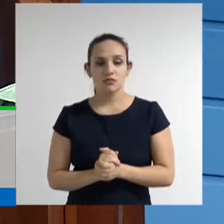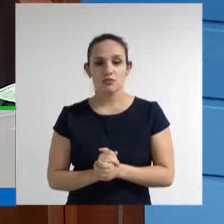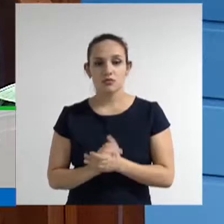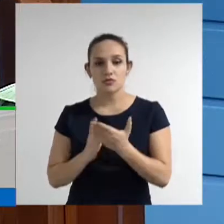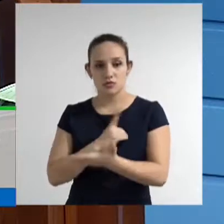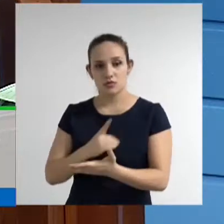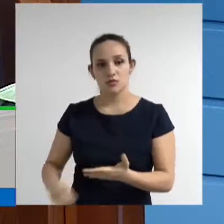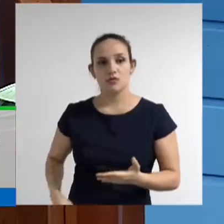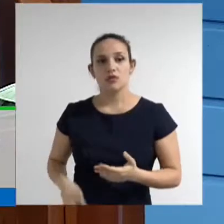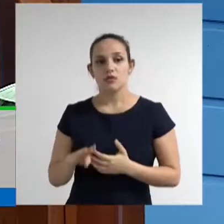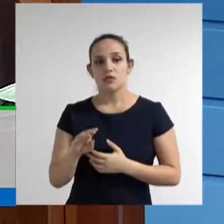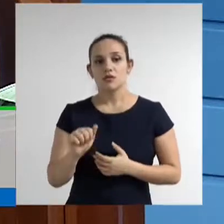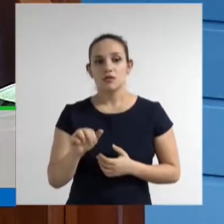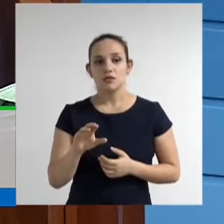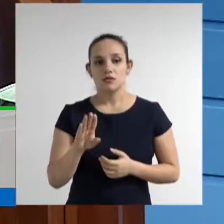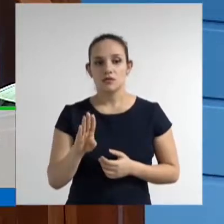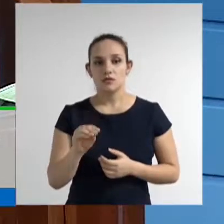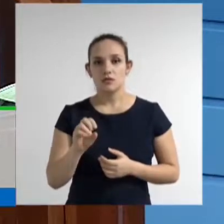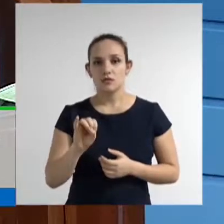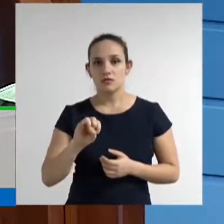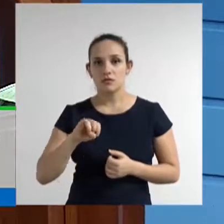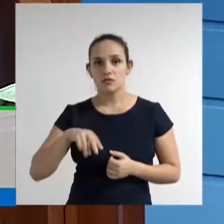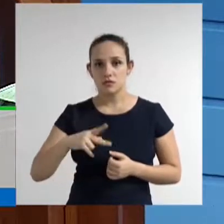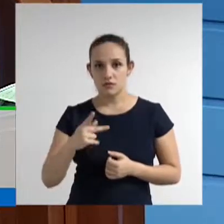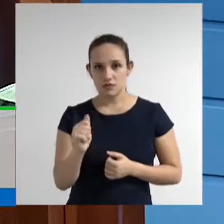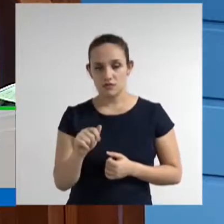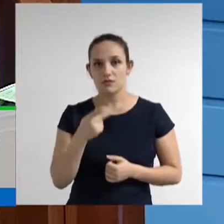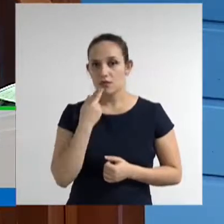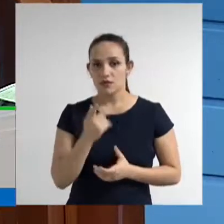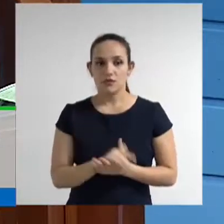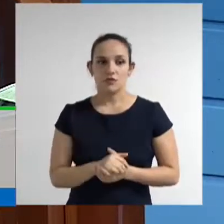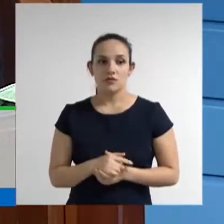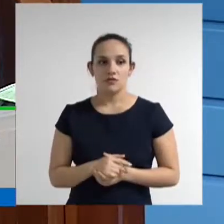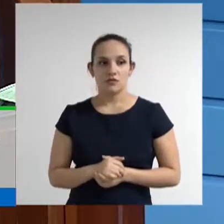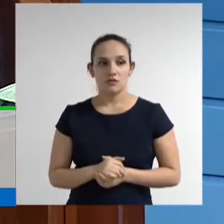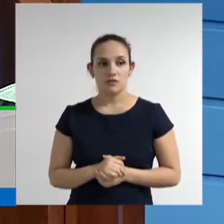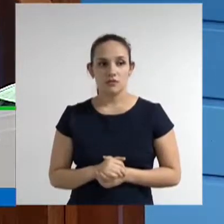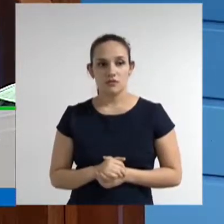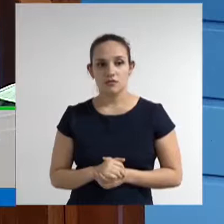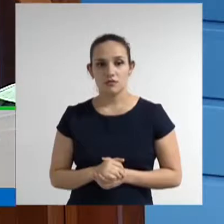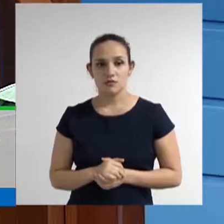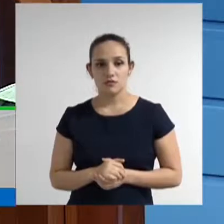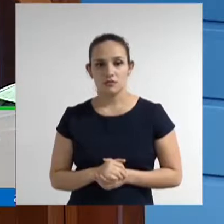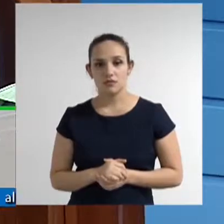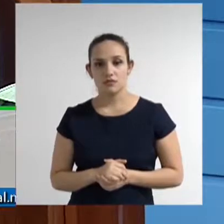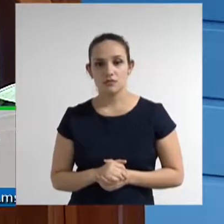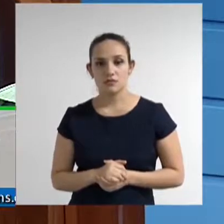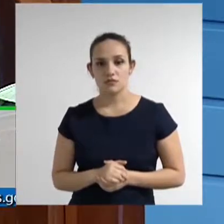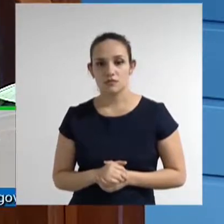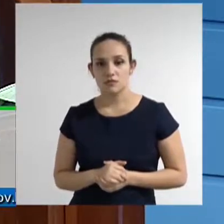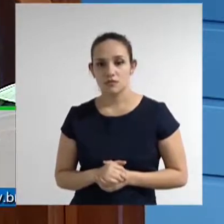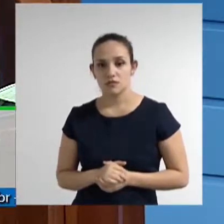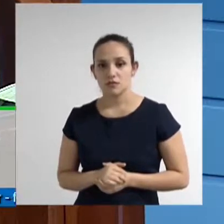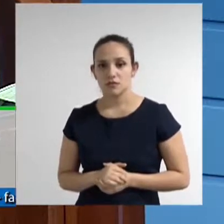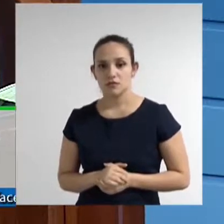deputado Barbosinha falou, que e vejo o prefeito Caravina chegar aqui